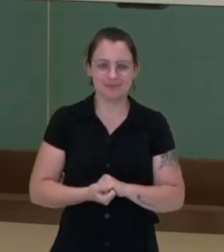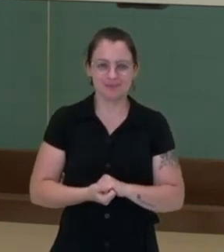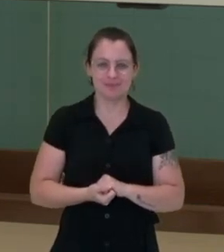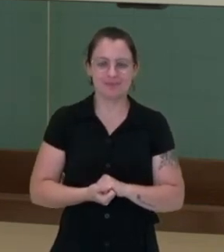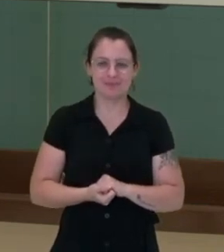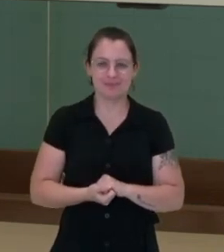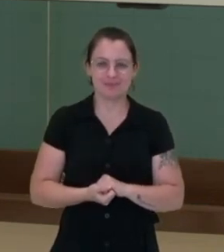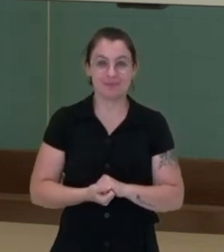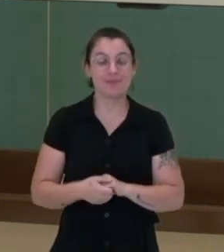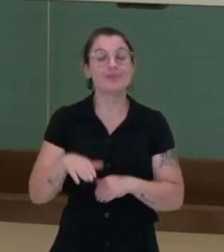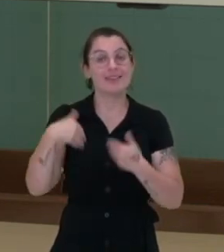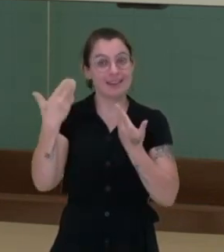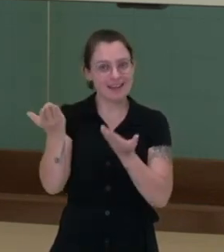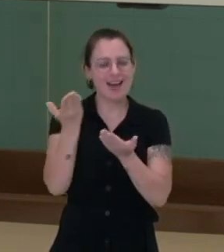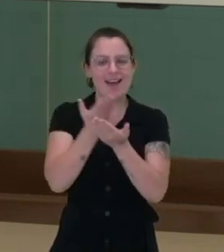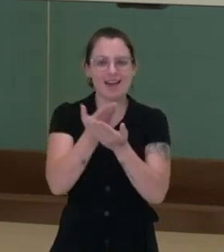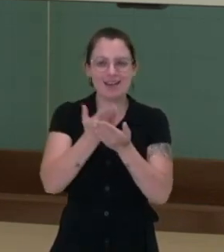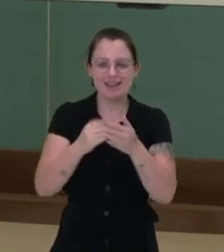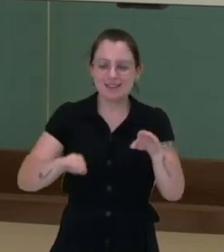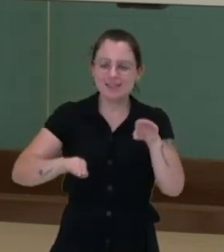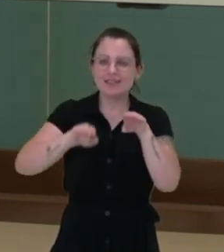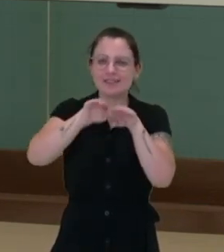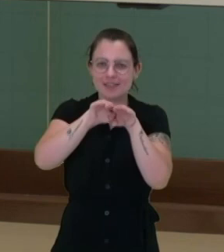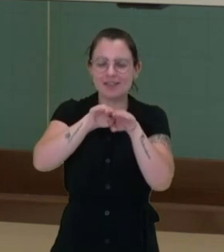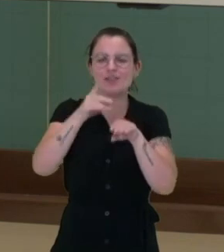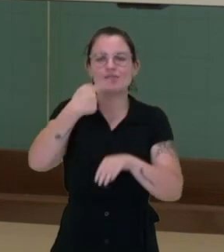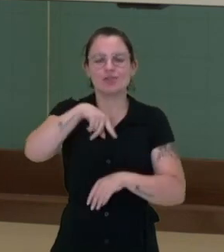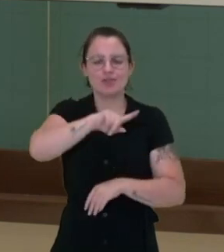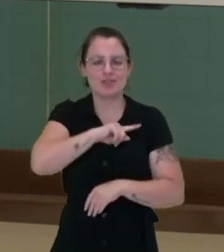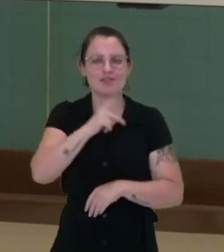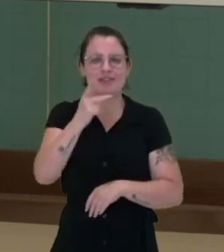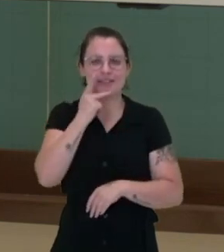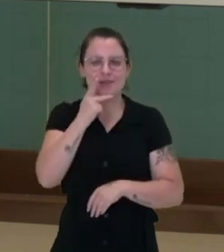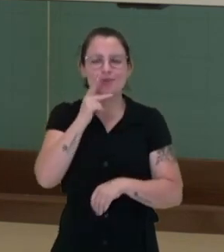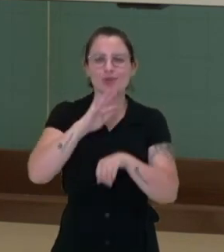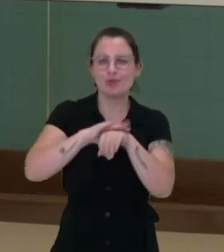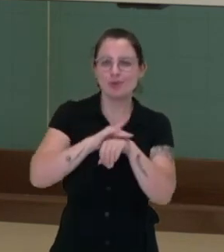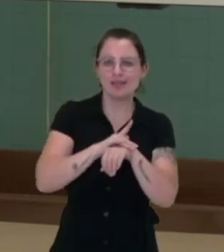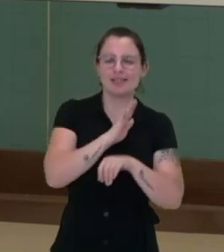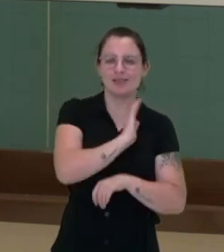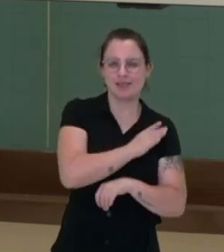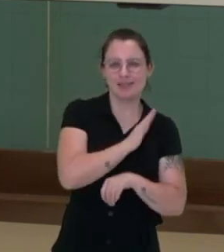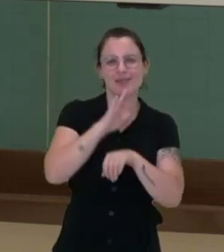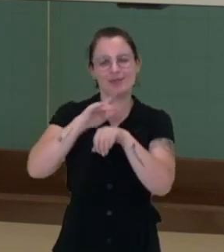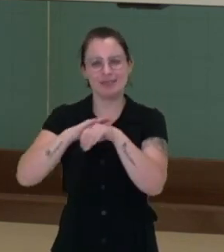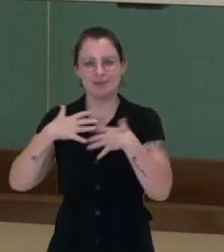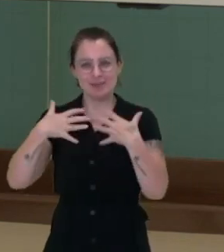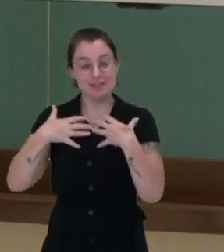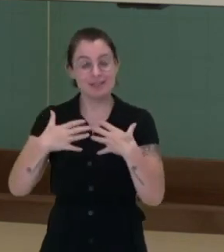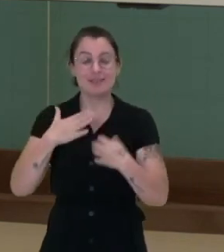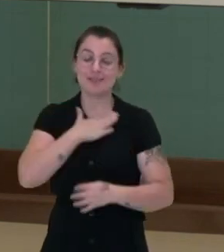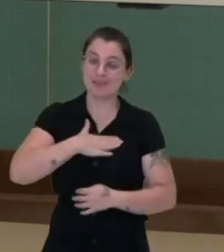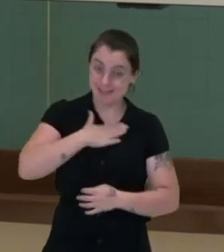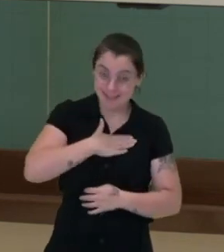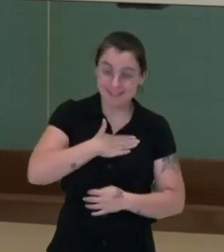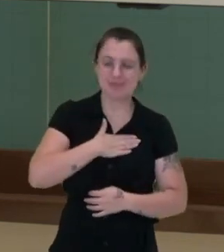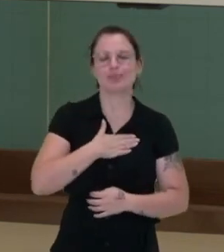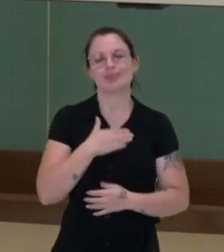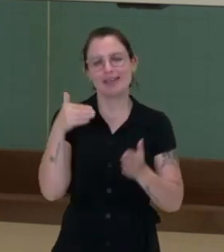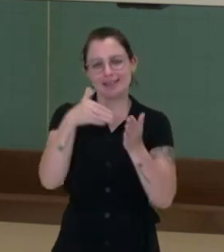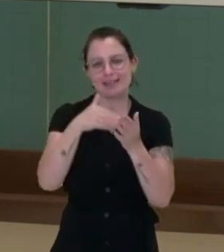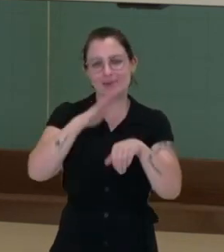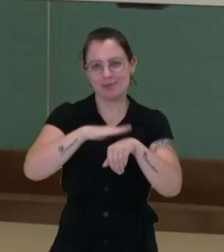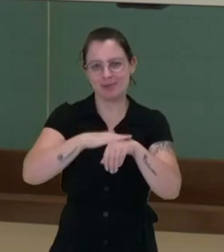Nessa aula de nivelamento, nós falamos de doenças do sistema cardiovascular e respiratório. Espero que vocês tenham gostado e até breve!